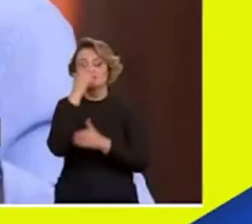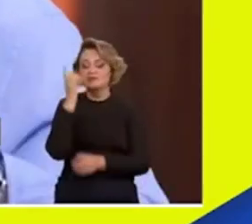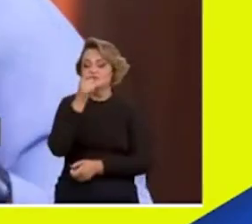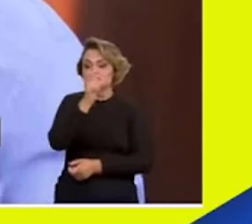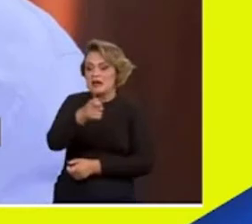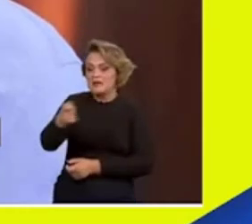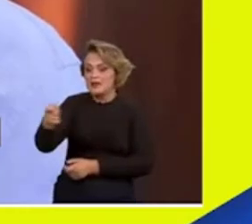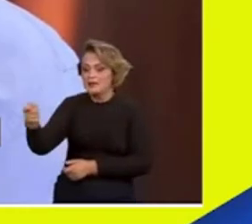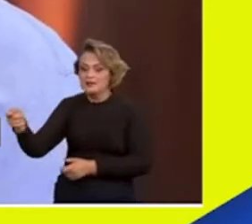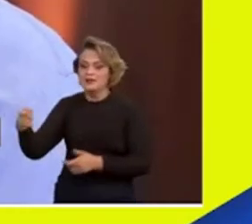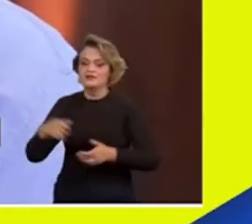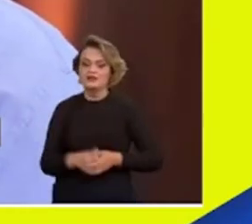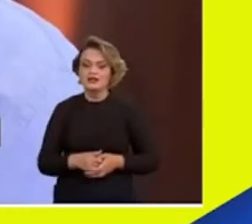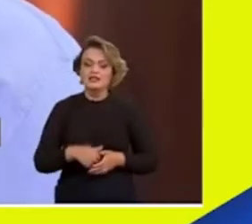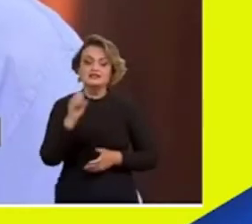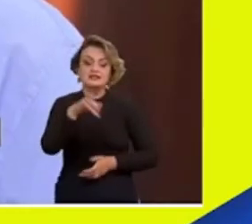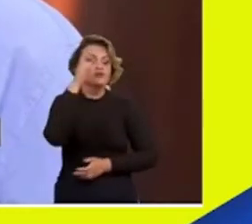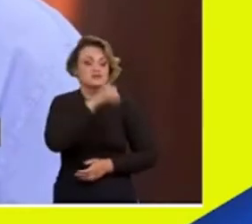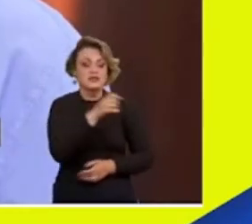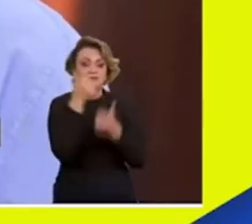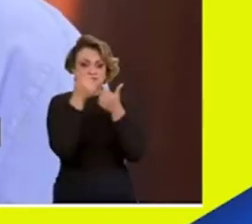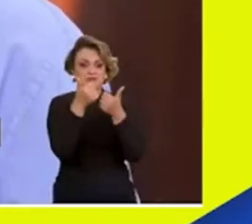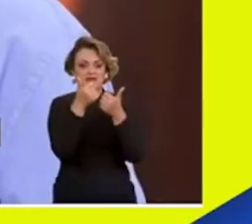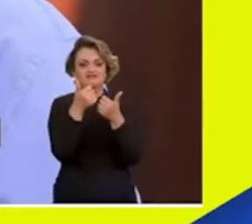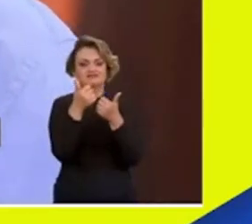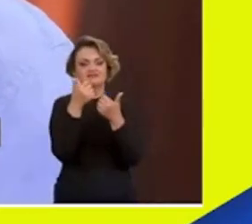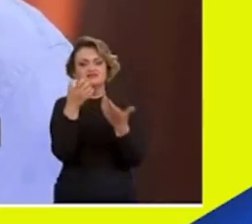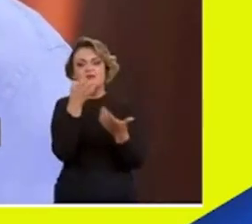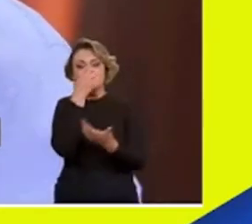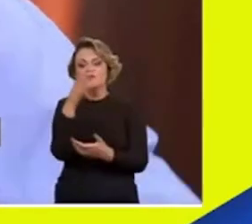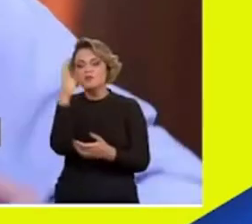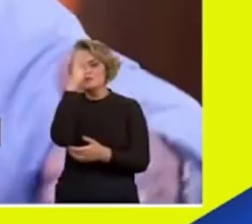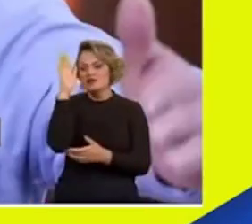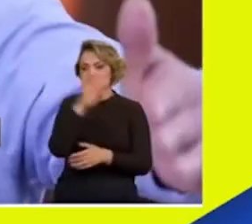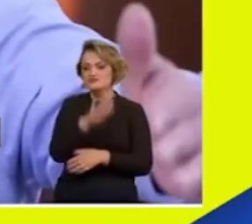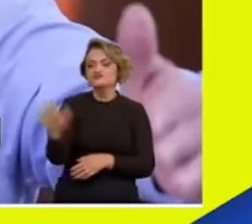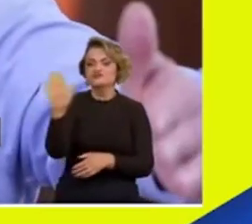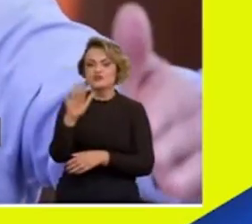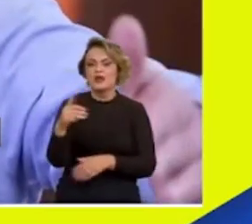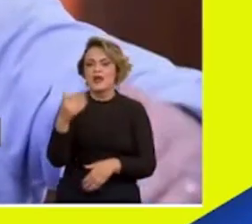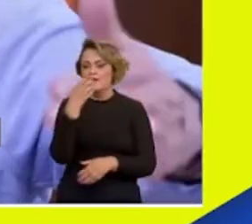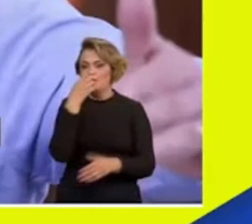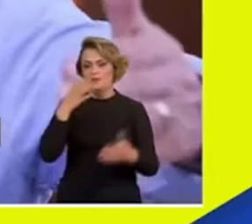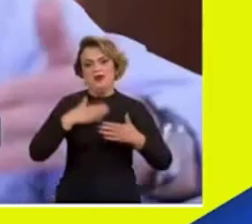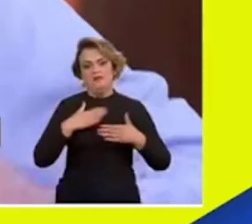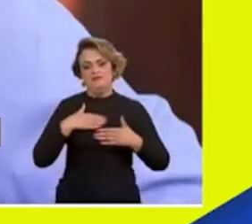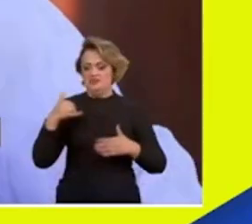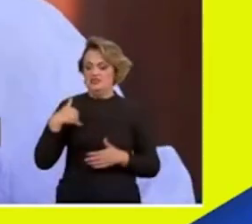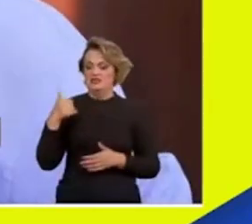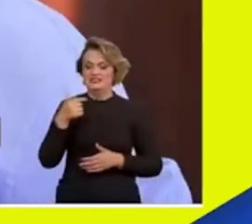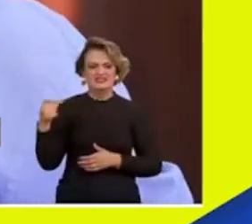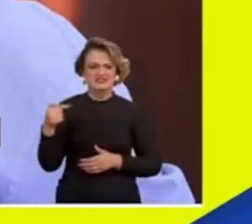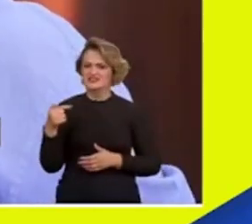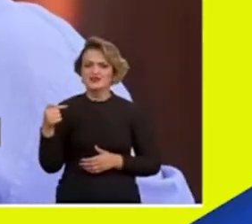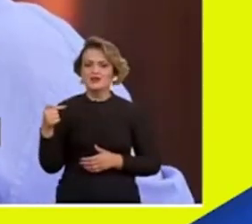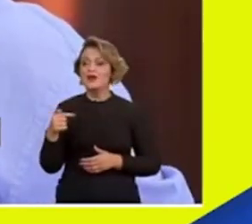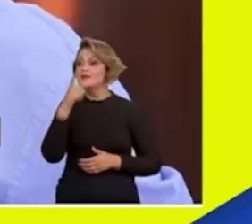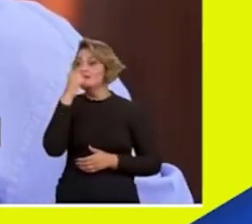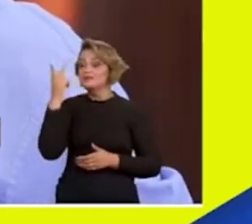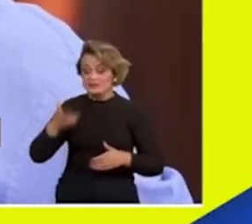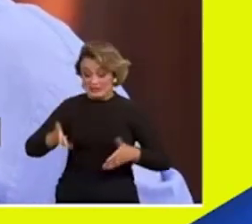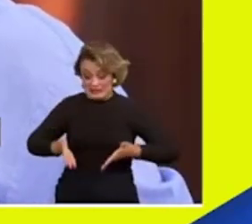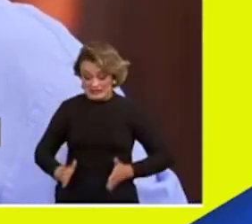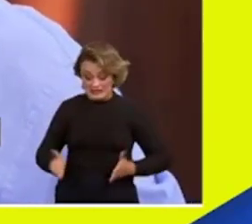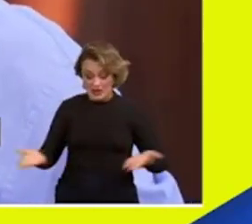isso der certo, é um bem pro Brasil, não é um bem pro Lula, que já tá com 77 anos, é um bem para quem nasceu agora. Uhum. É um bem pro